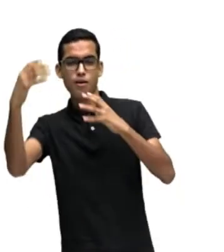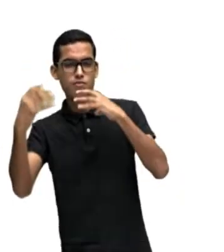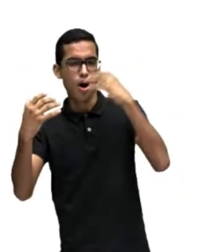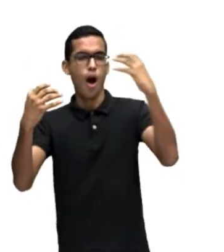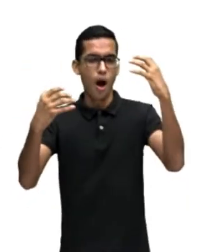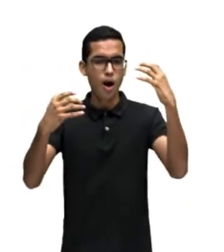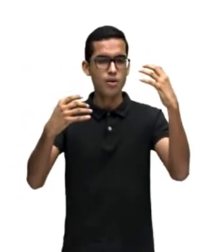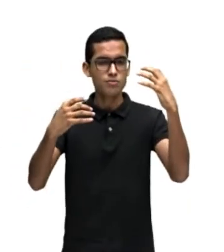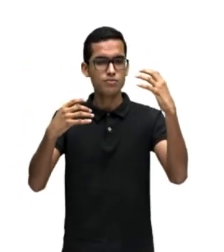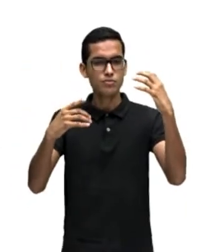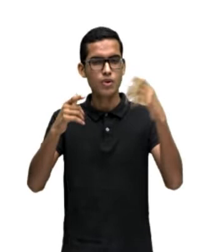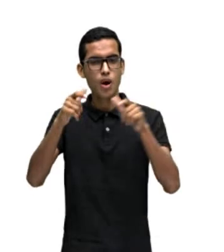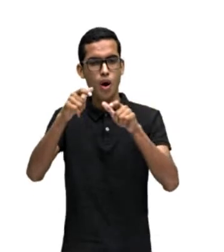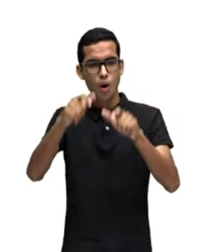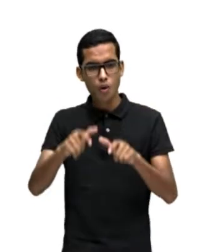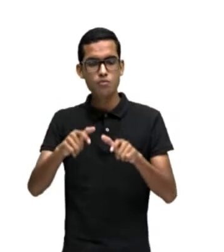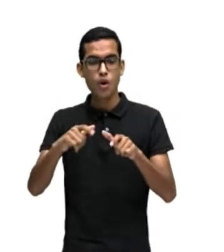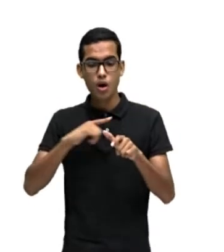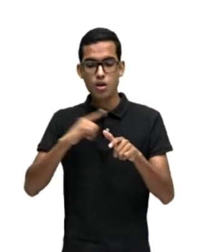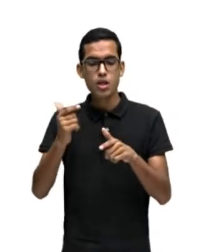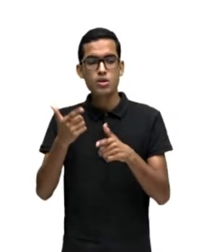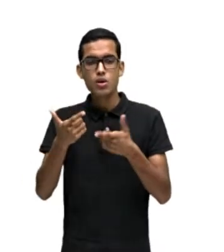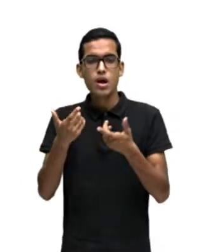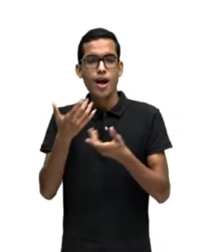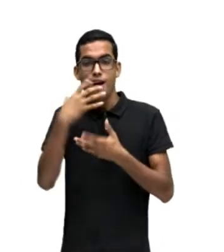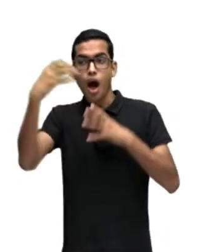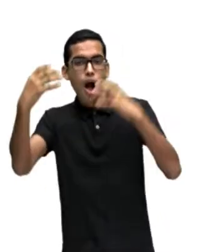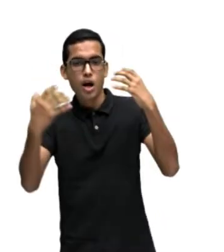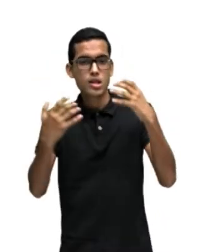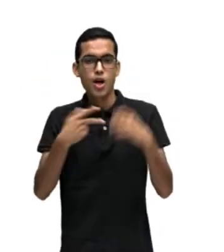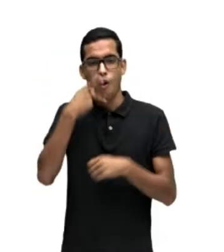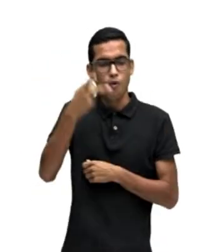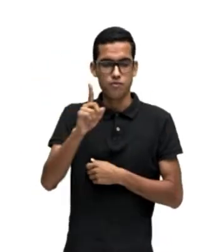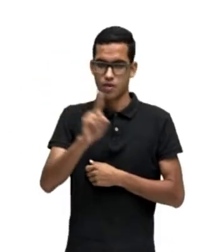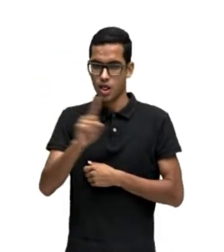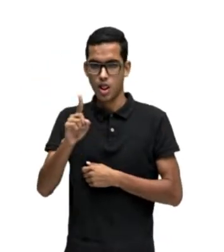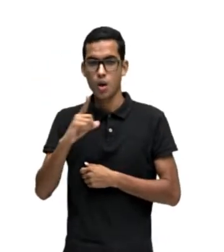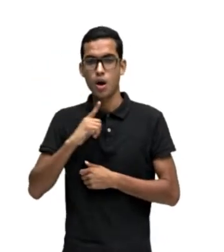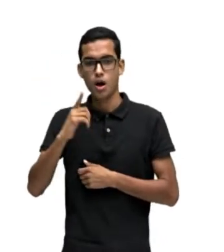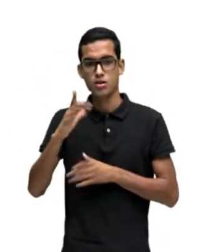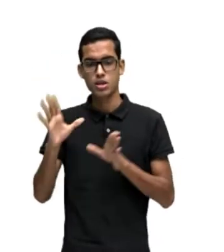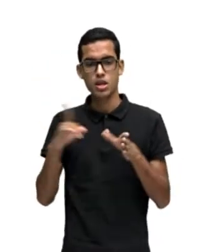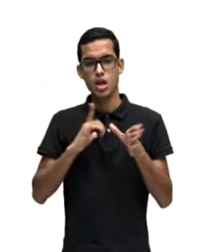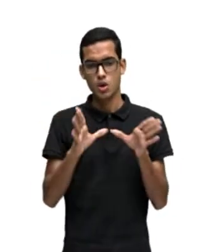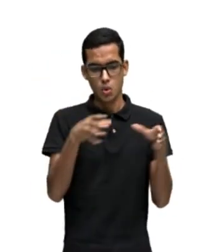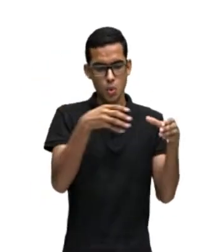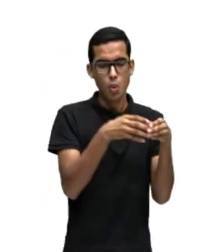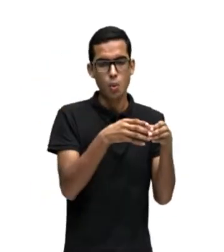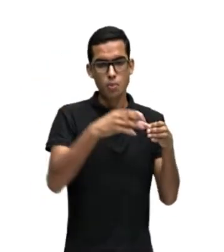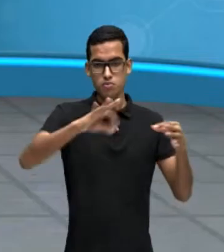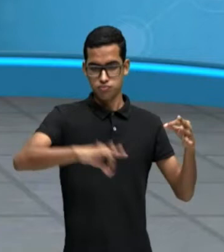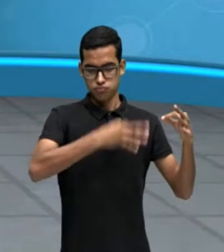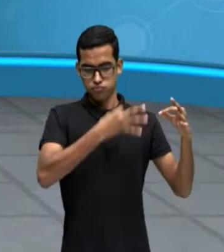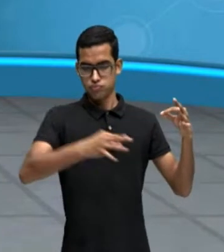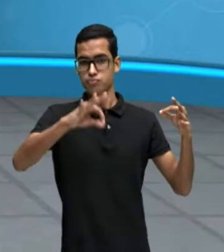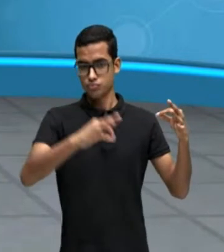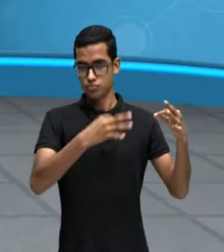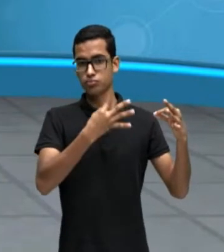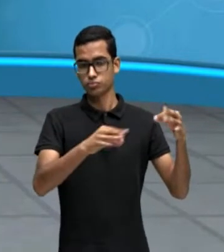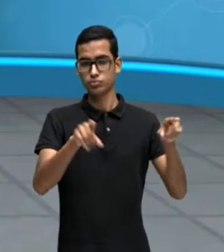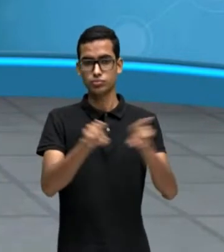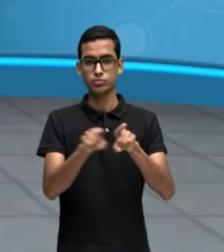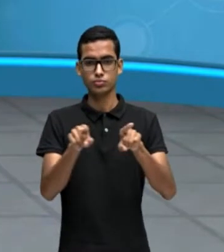em lugar de ser falada. Os cantores são acompanhados por um grupo musical ou orquestra sinfônica completa. Na ópera, a